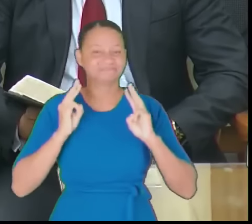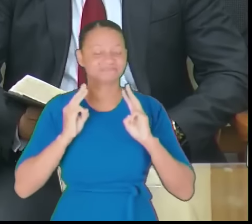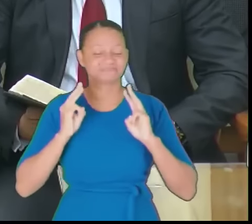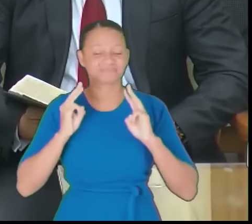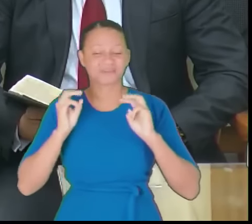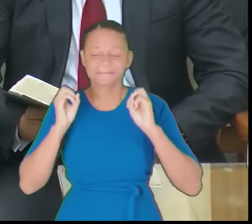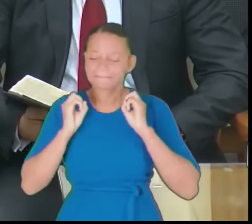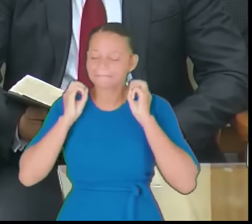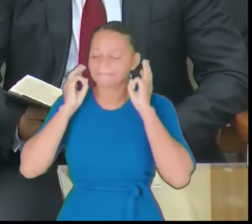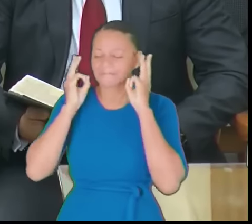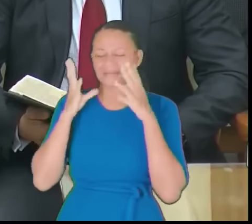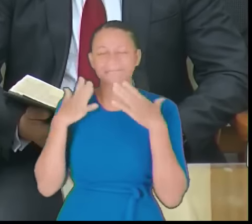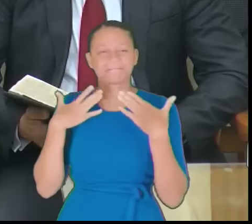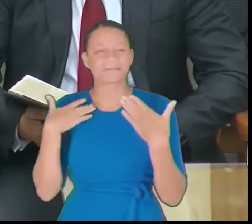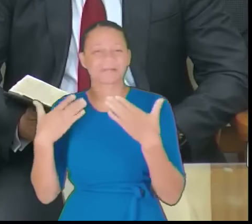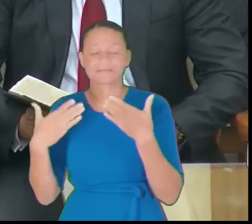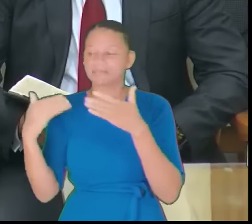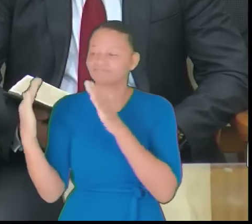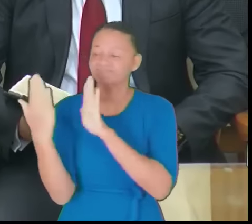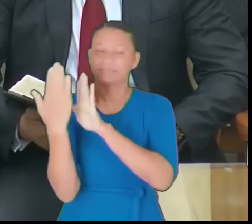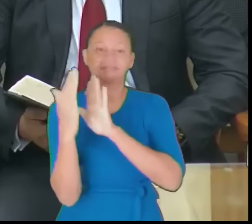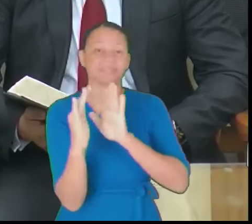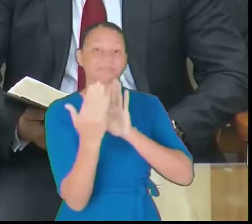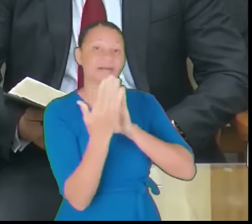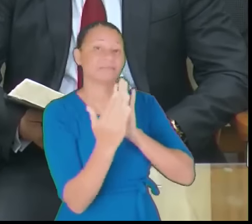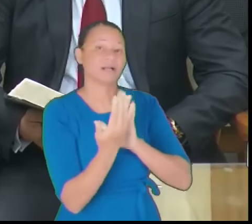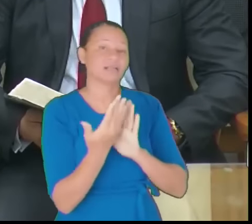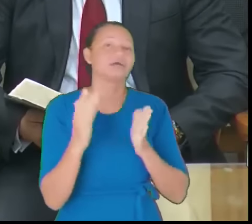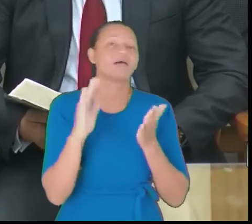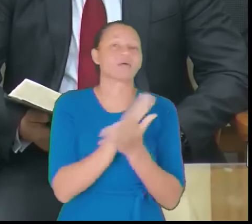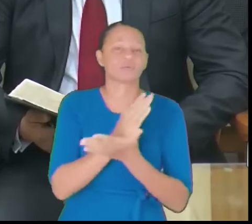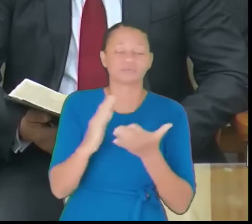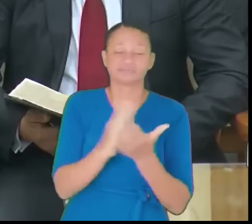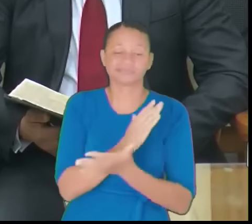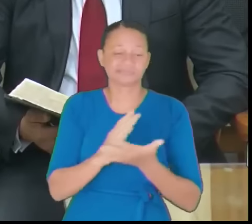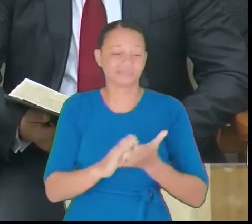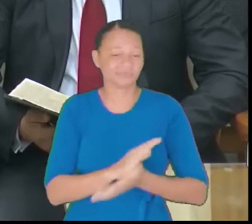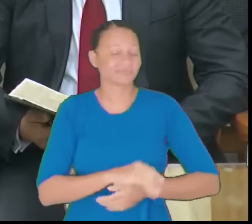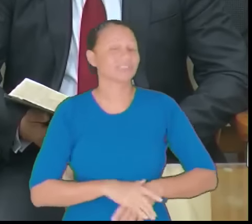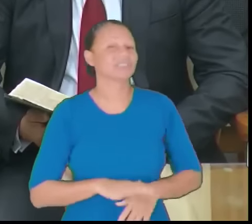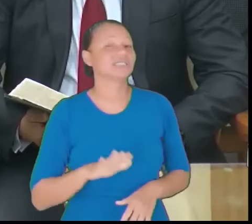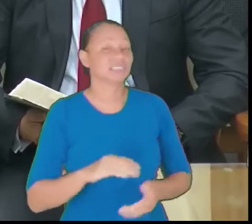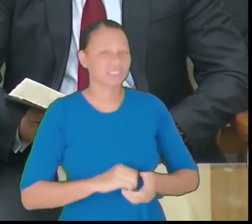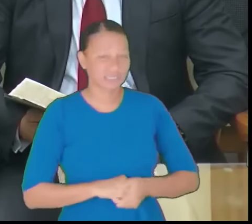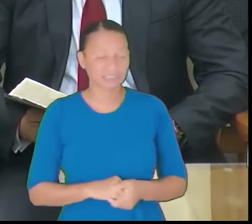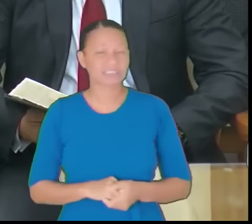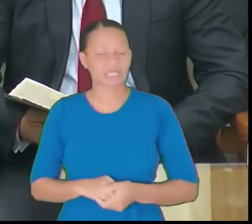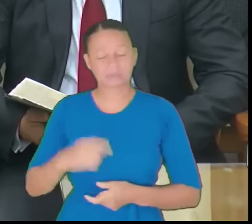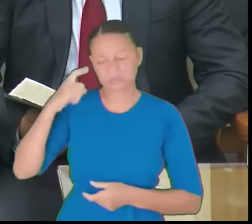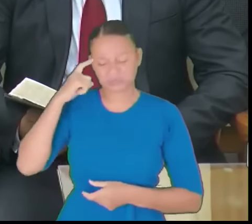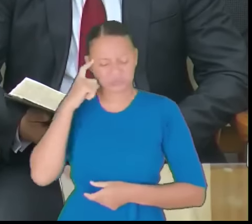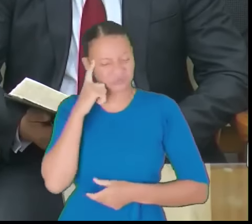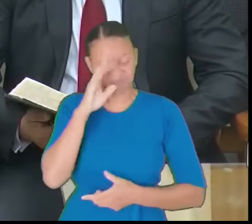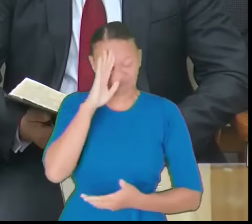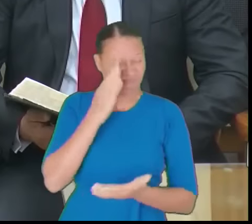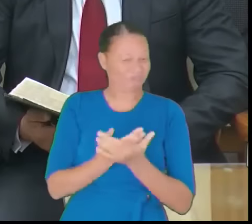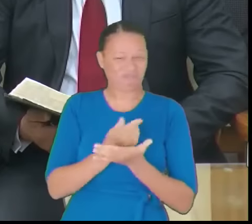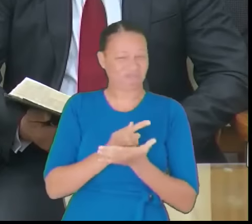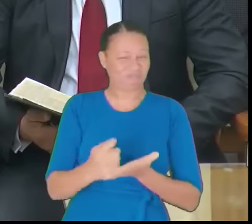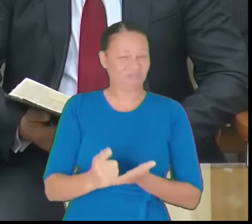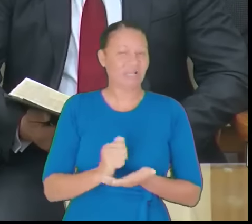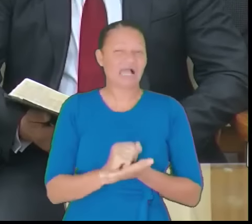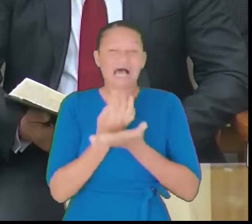Moisés falava com Deus cara a cara. Tem gente, irmão, que duvida do Gênesis. A teologia liberal. Vocês